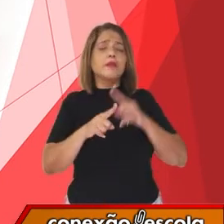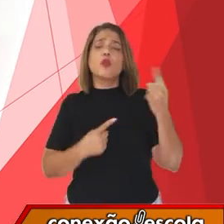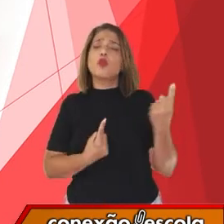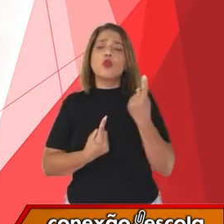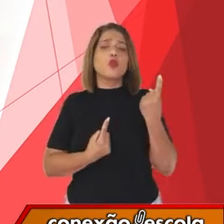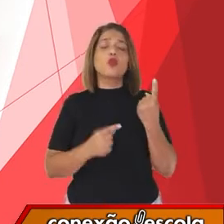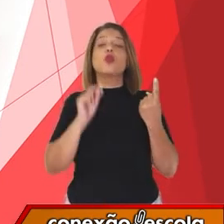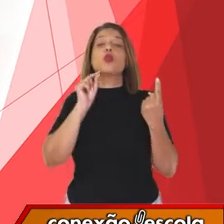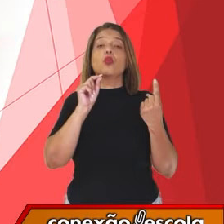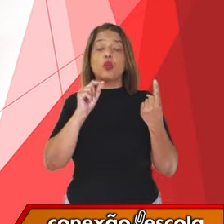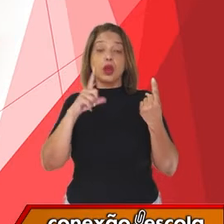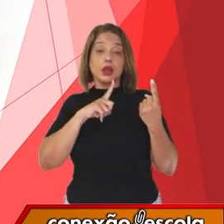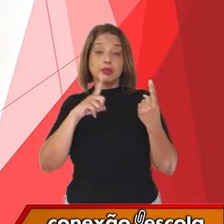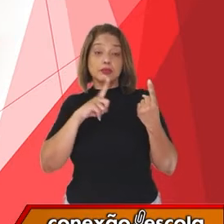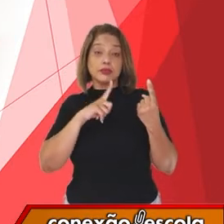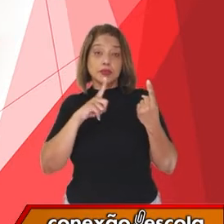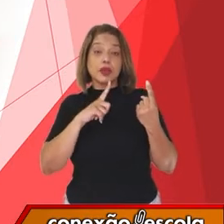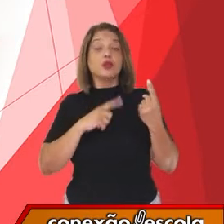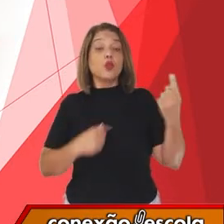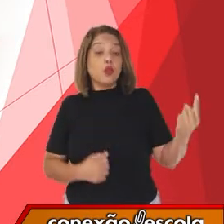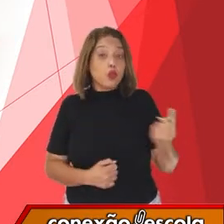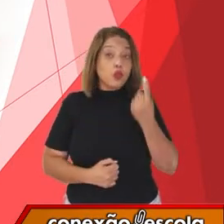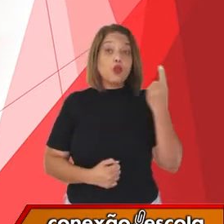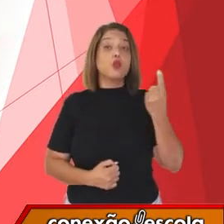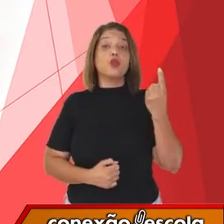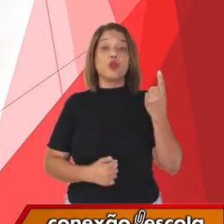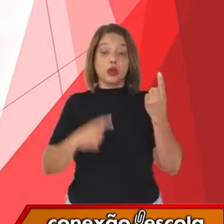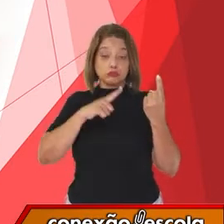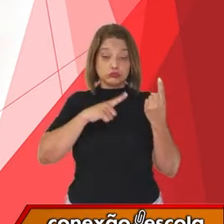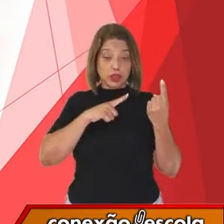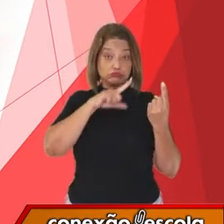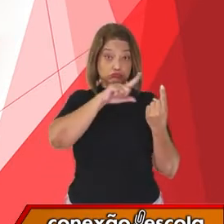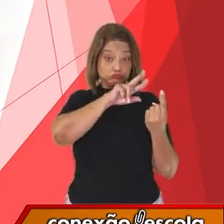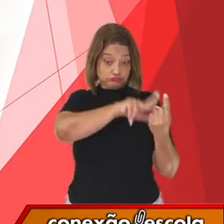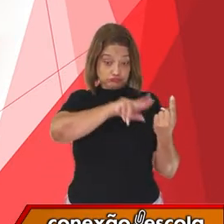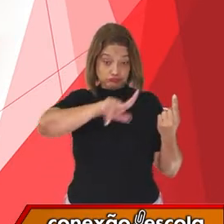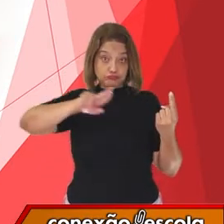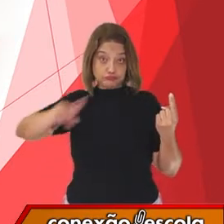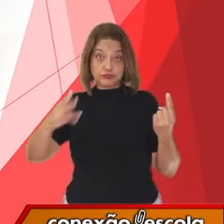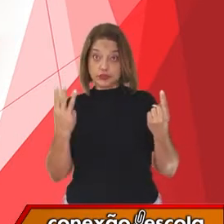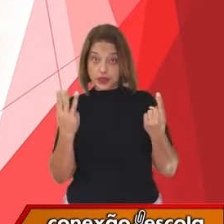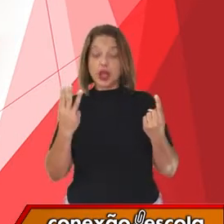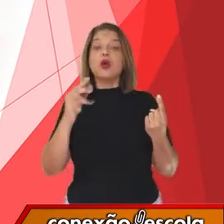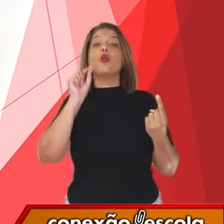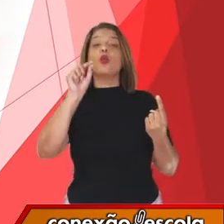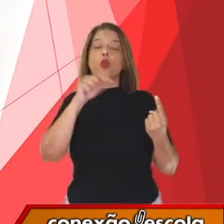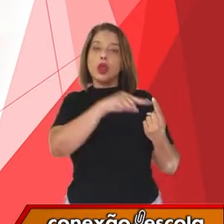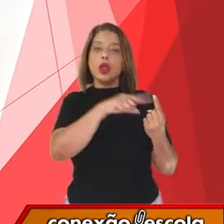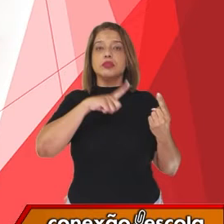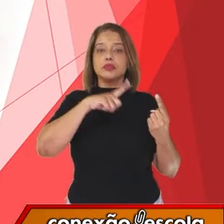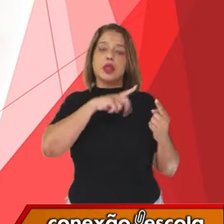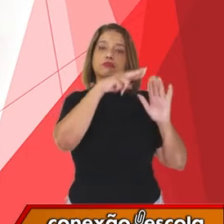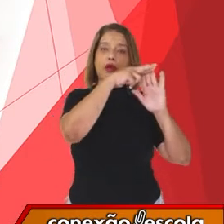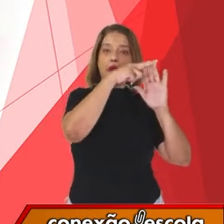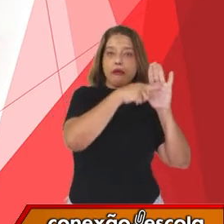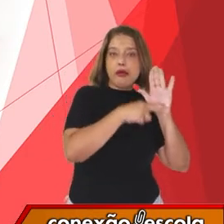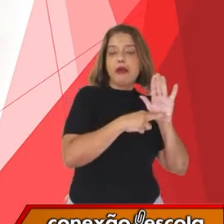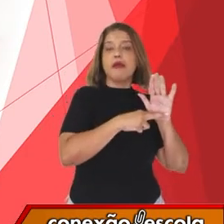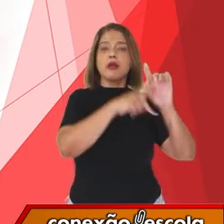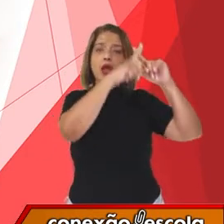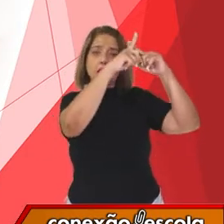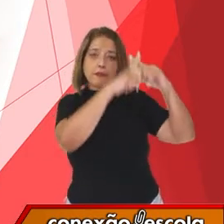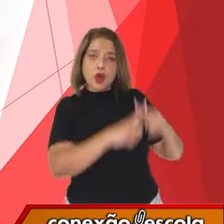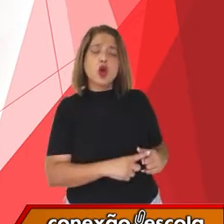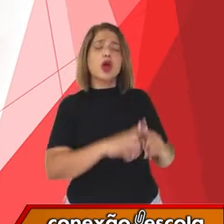no aspecto de ser o único entre esses três que tem regras e